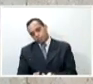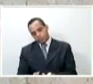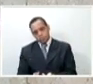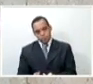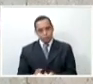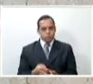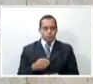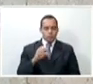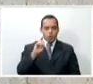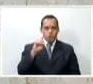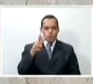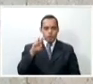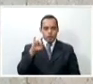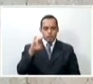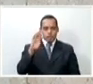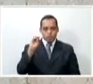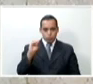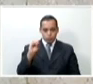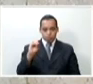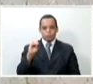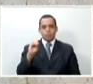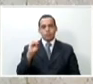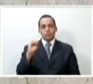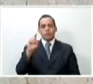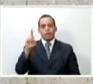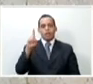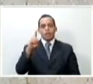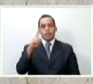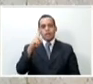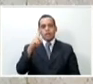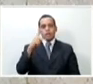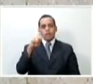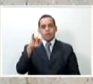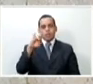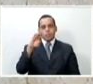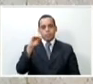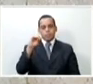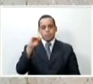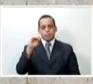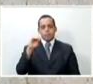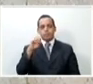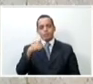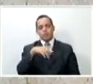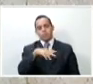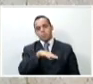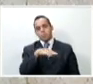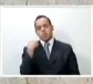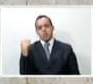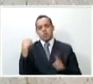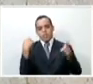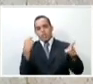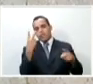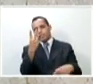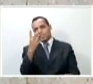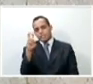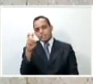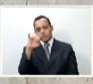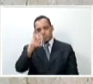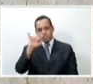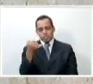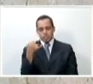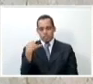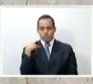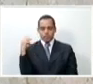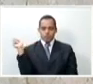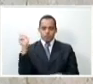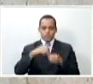Veríssimo Valderlan da Silva, de Ribeirão Pires, do 30 Batalhão, foi executado no dia 25 de janeiro, quando chegava na residência,